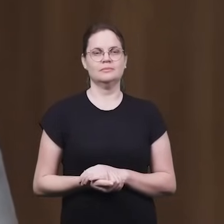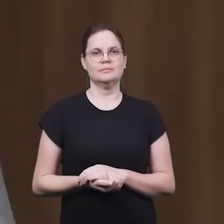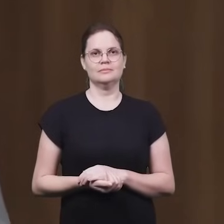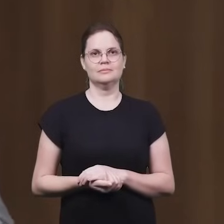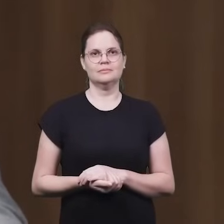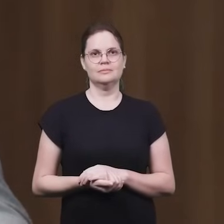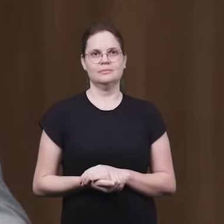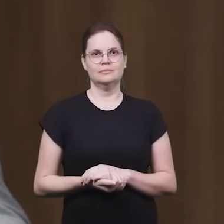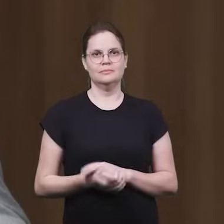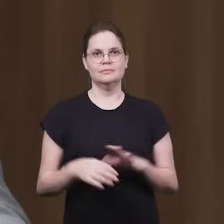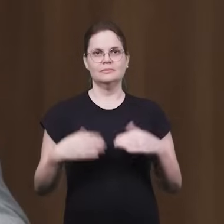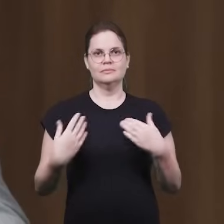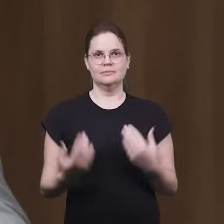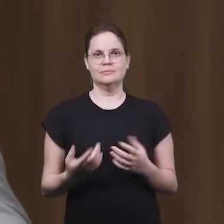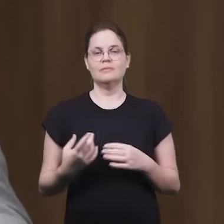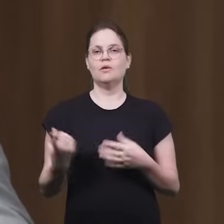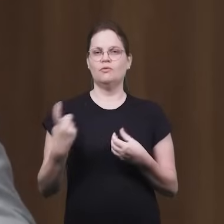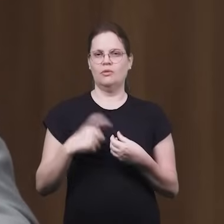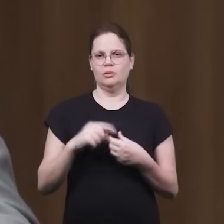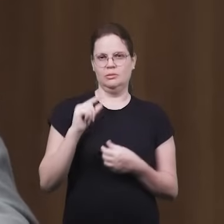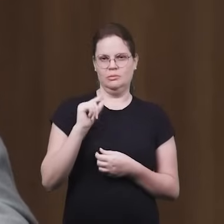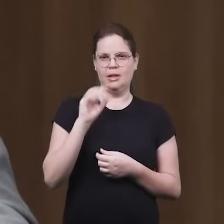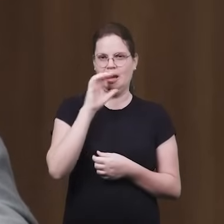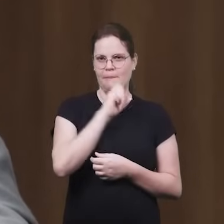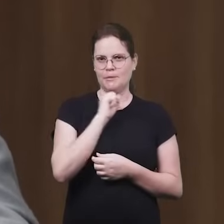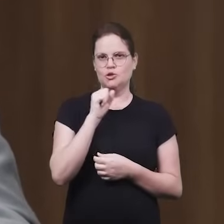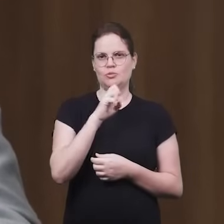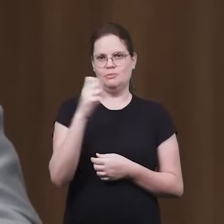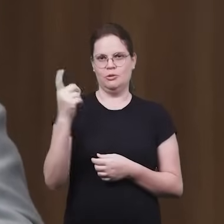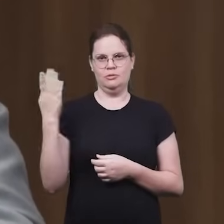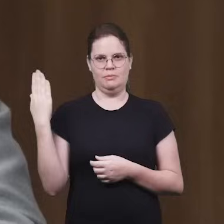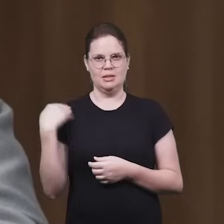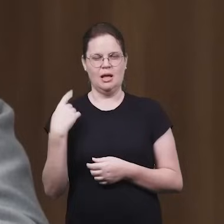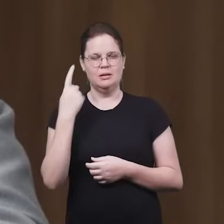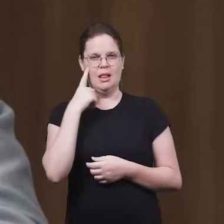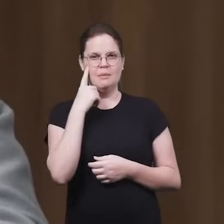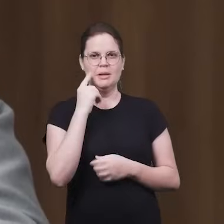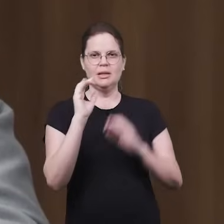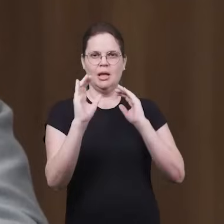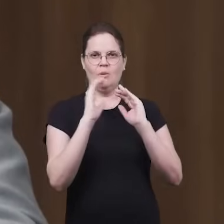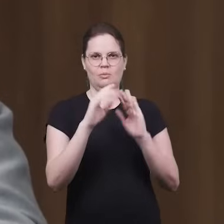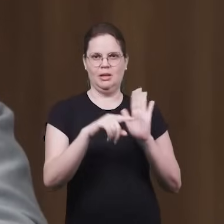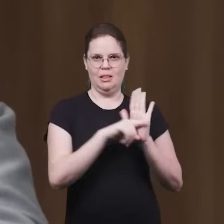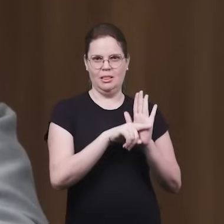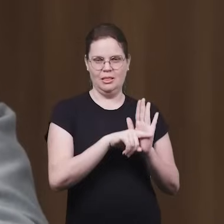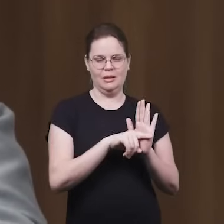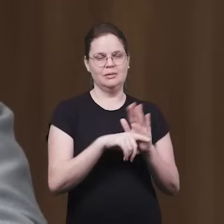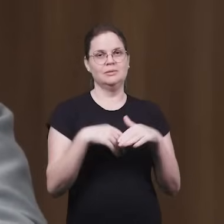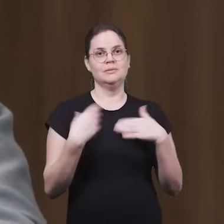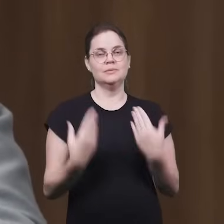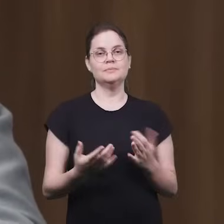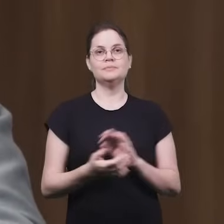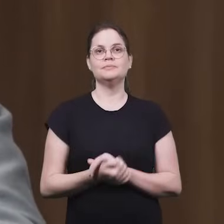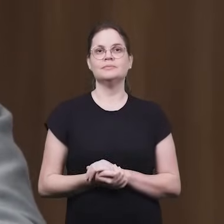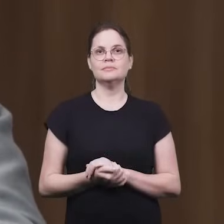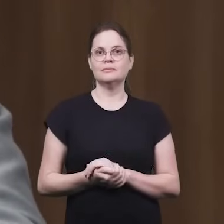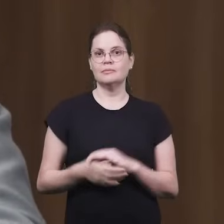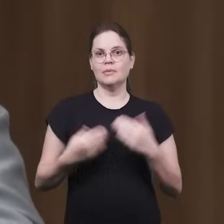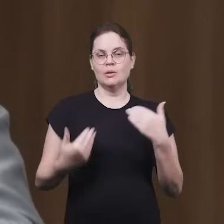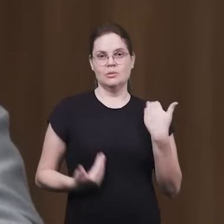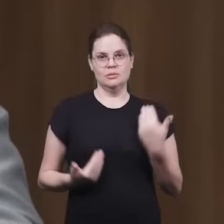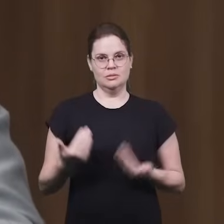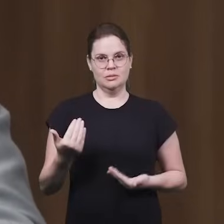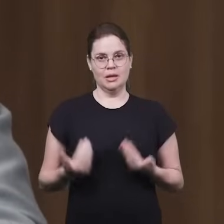pressuposto, voltando ao programa anterior, de uma comunicação negativa, em tese, o servo de Deus ele